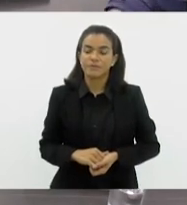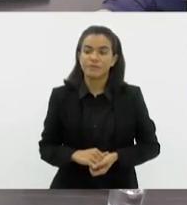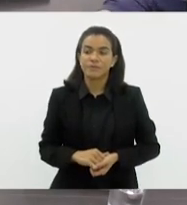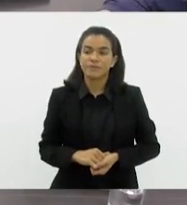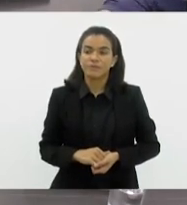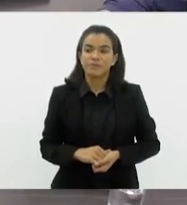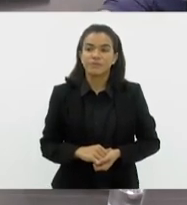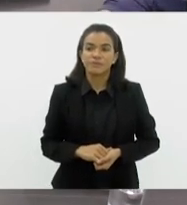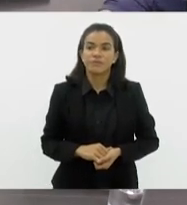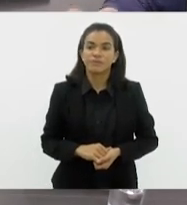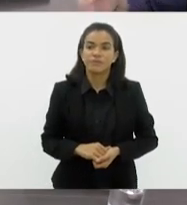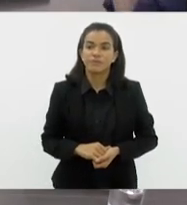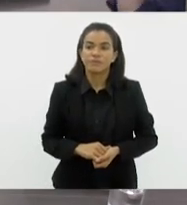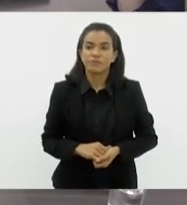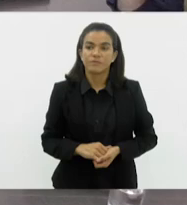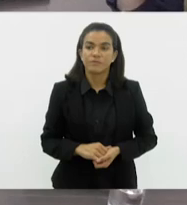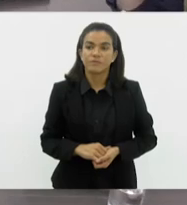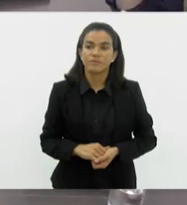Então,